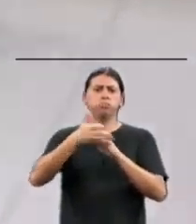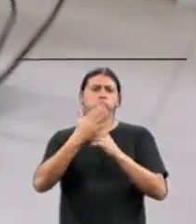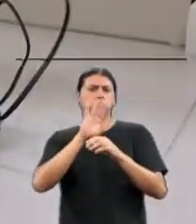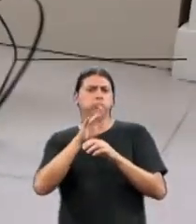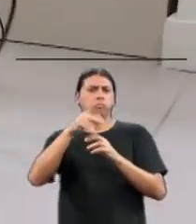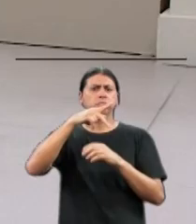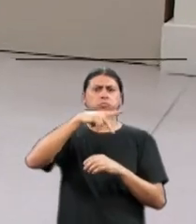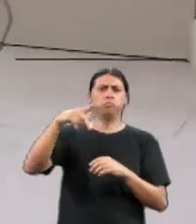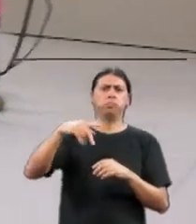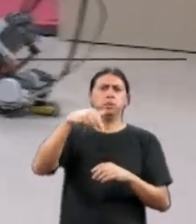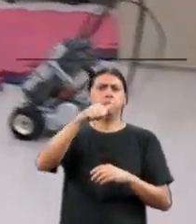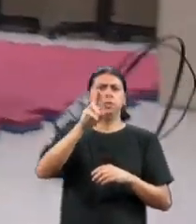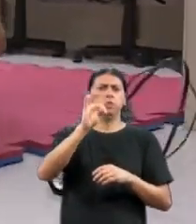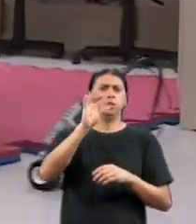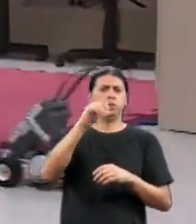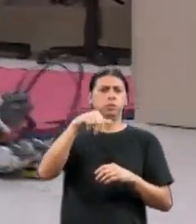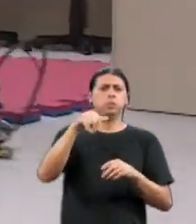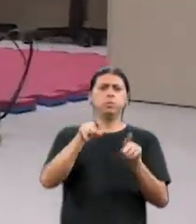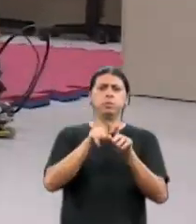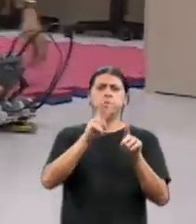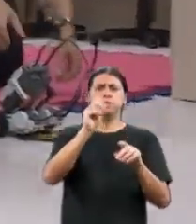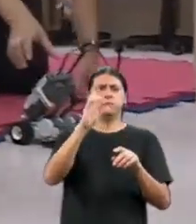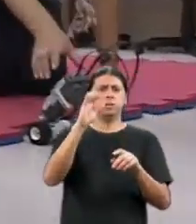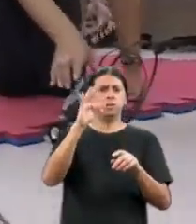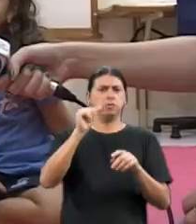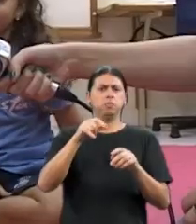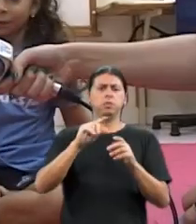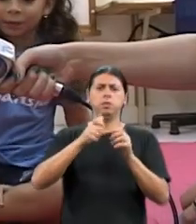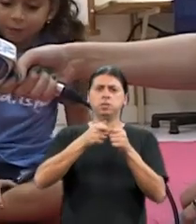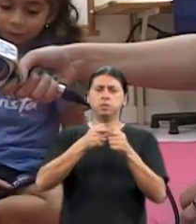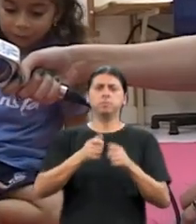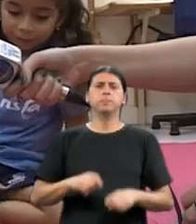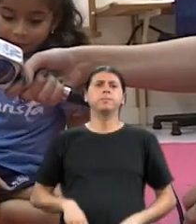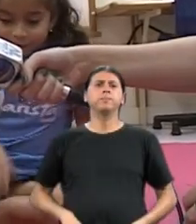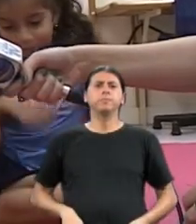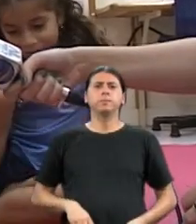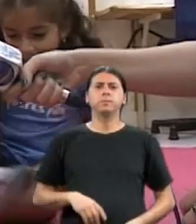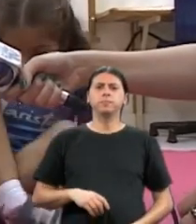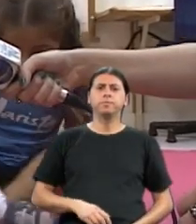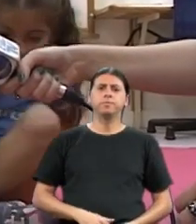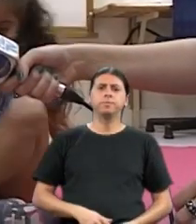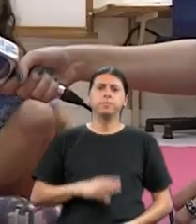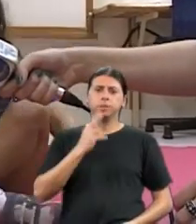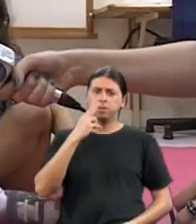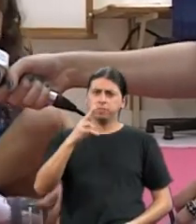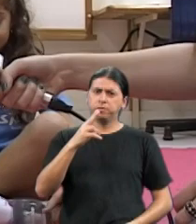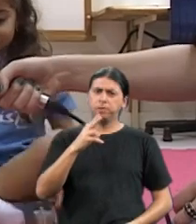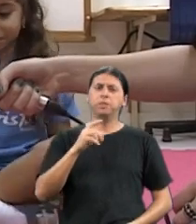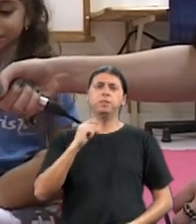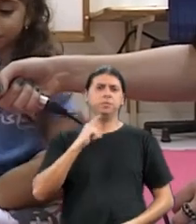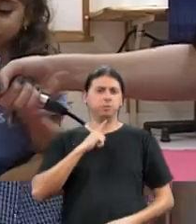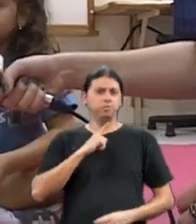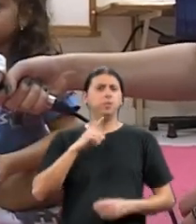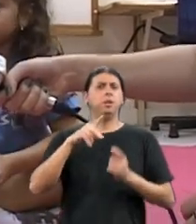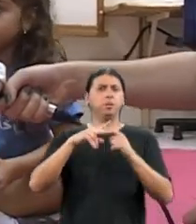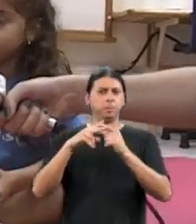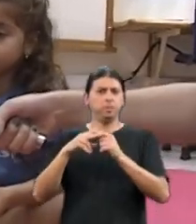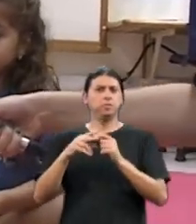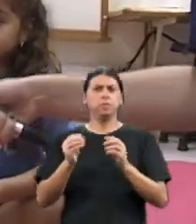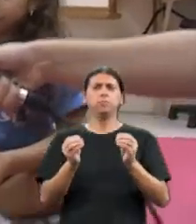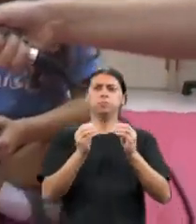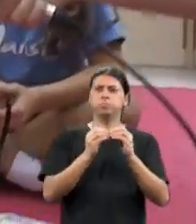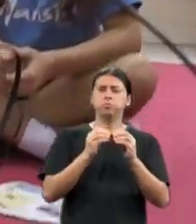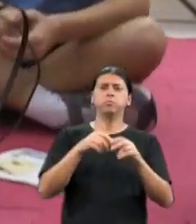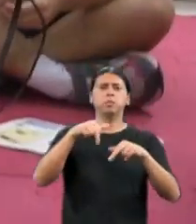e Vicente montam e ligam o robô dinossauro. A gente tem que ver quantas peças para colocar certo para